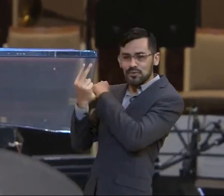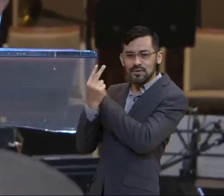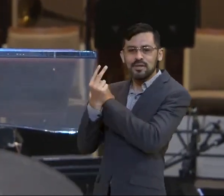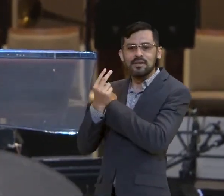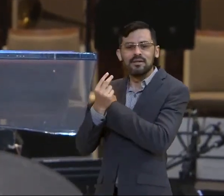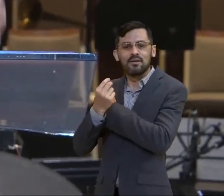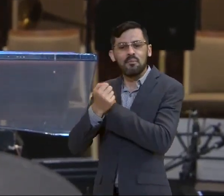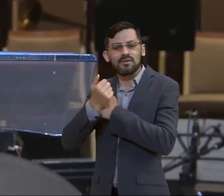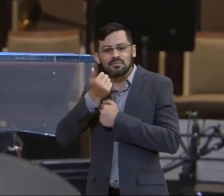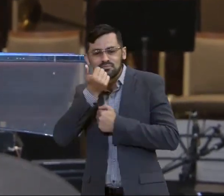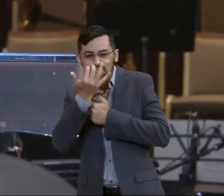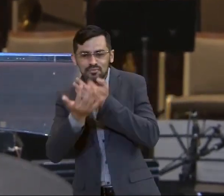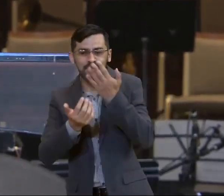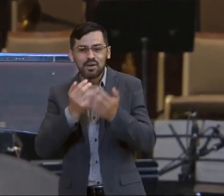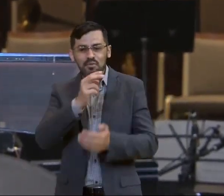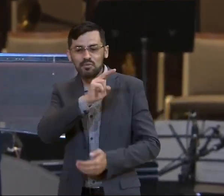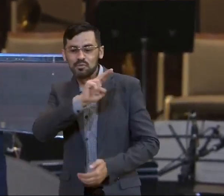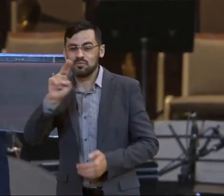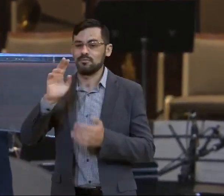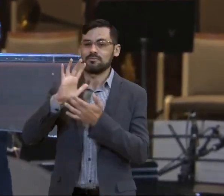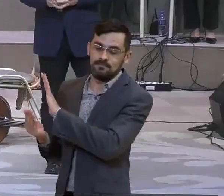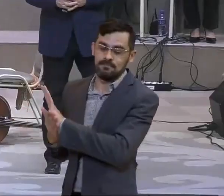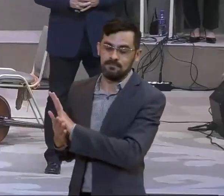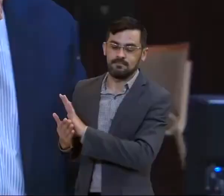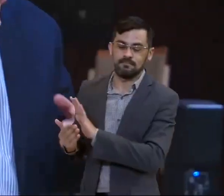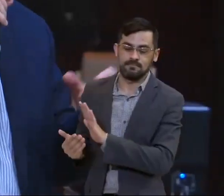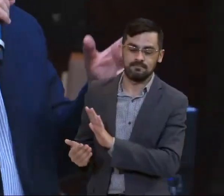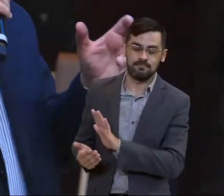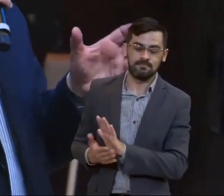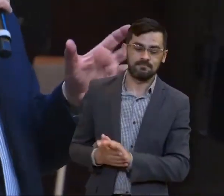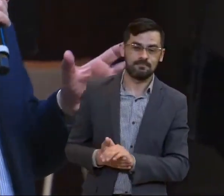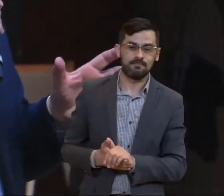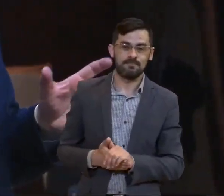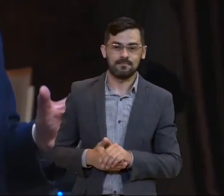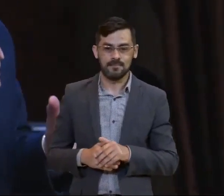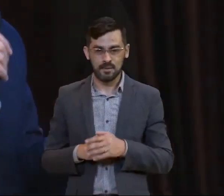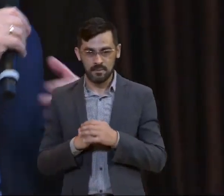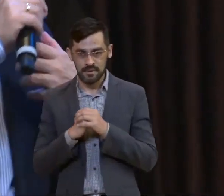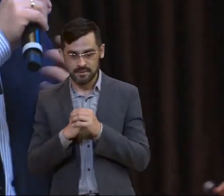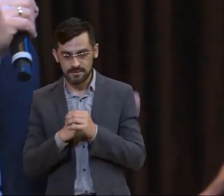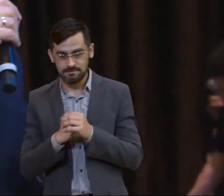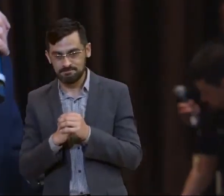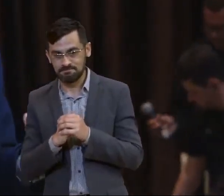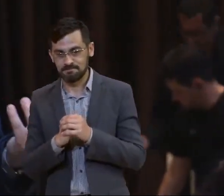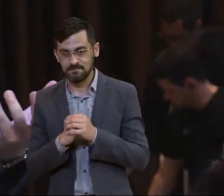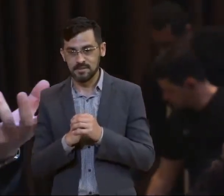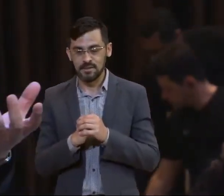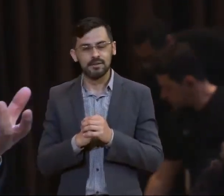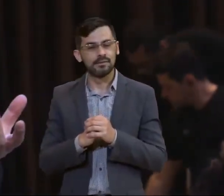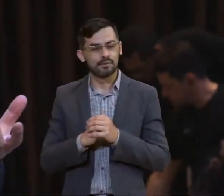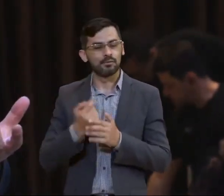gente confessa o nome de Jesus. Quando a gente entende de onde vem